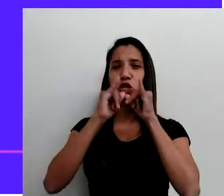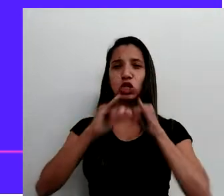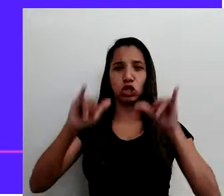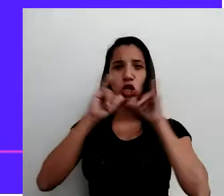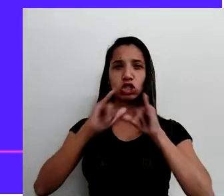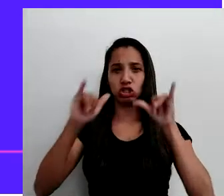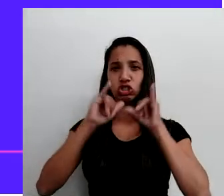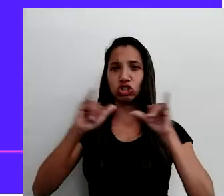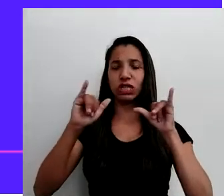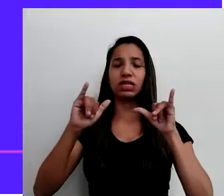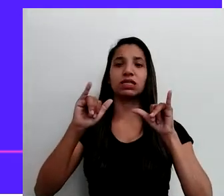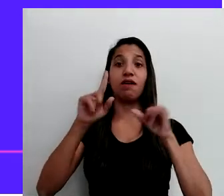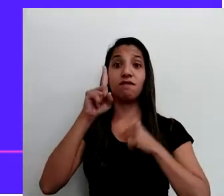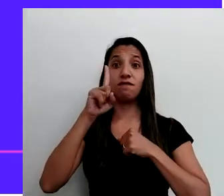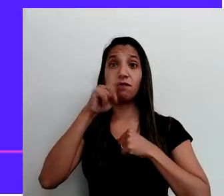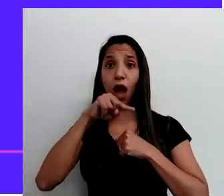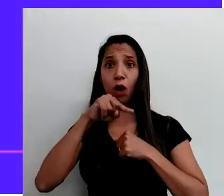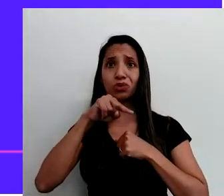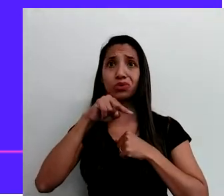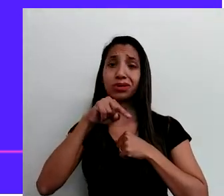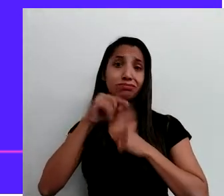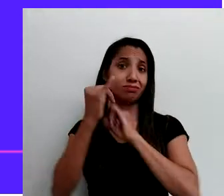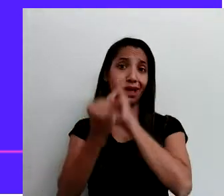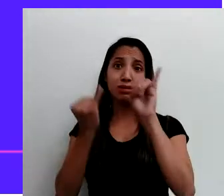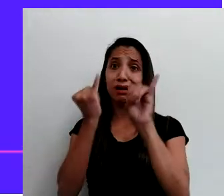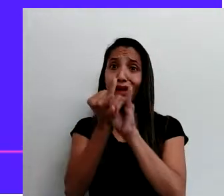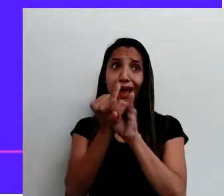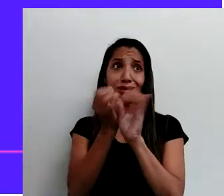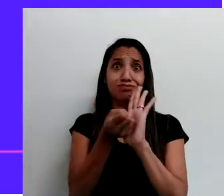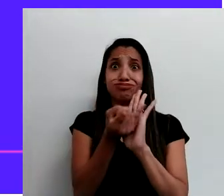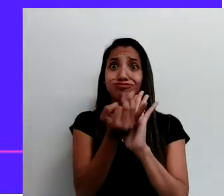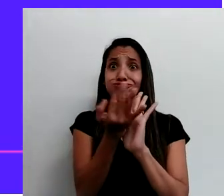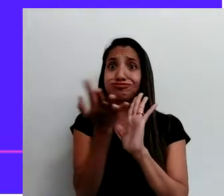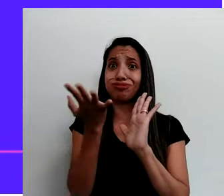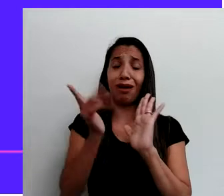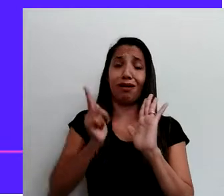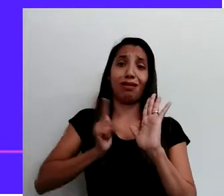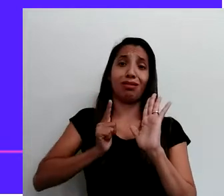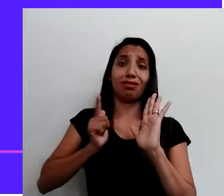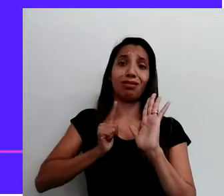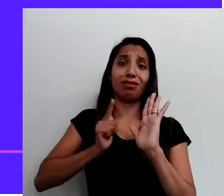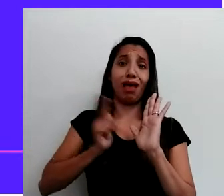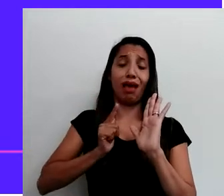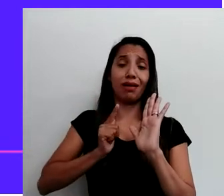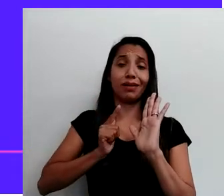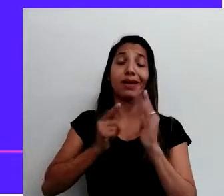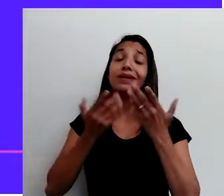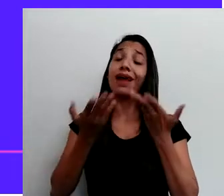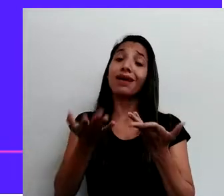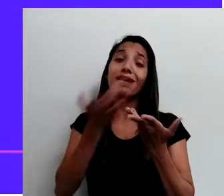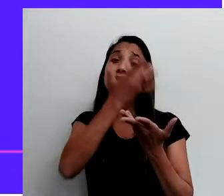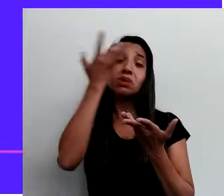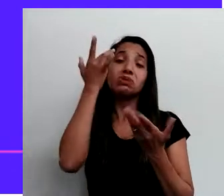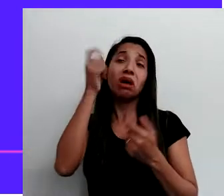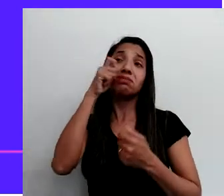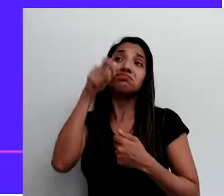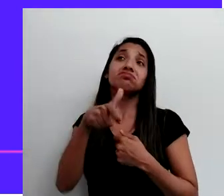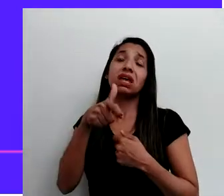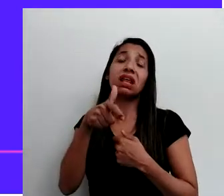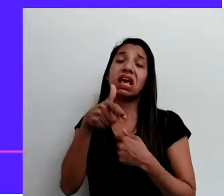na internet, que dificultam esse sentimento de